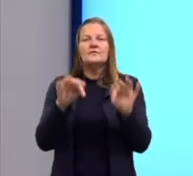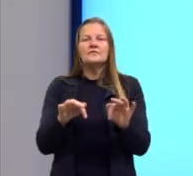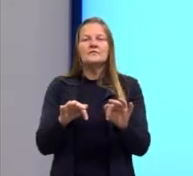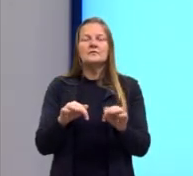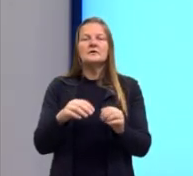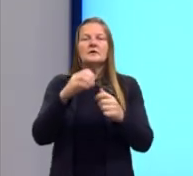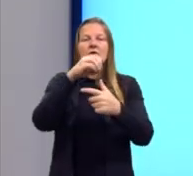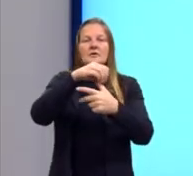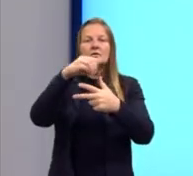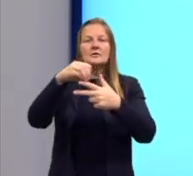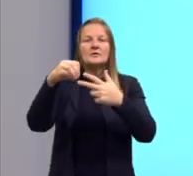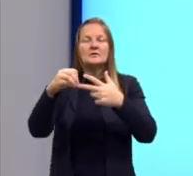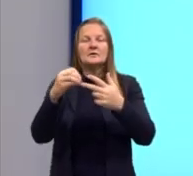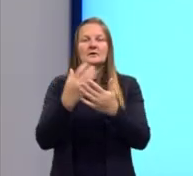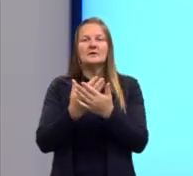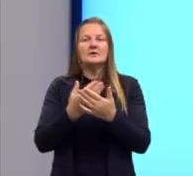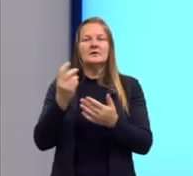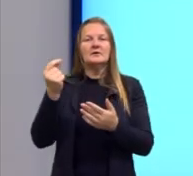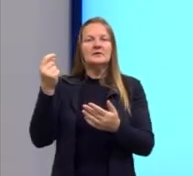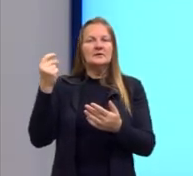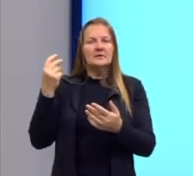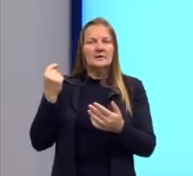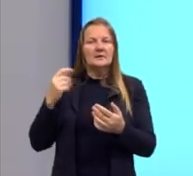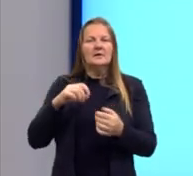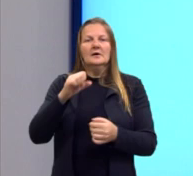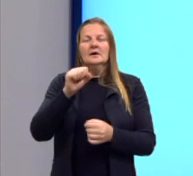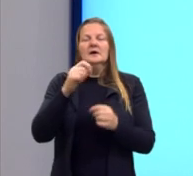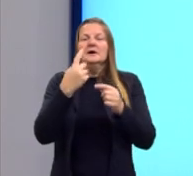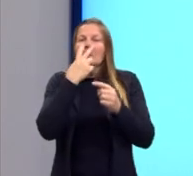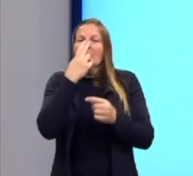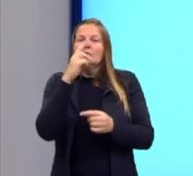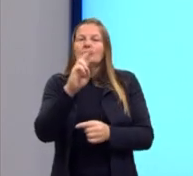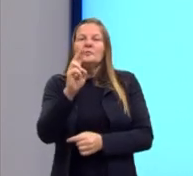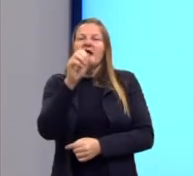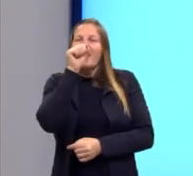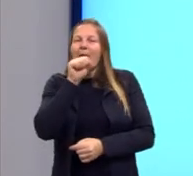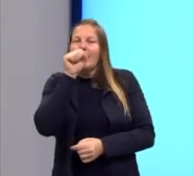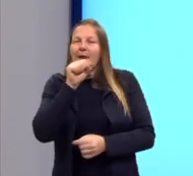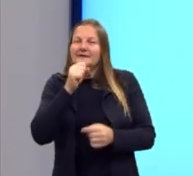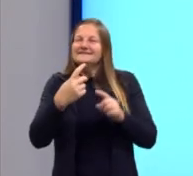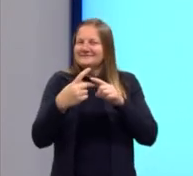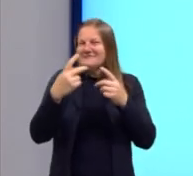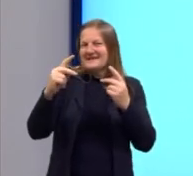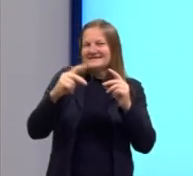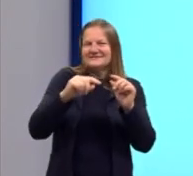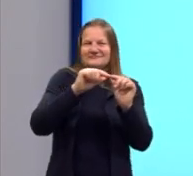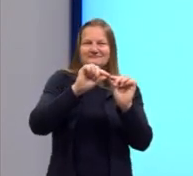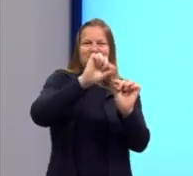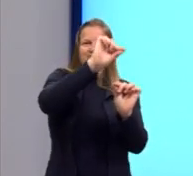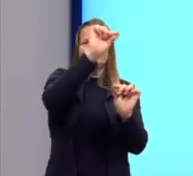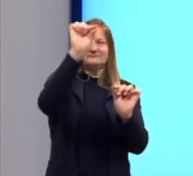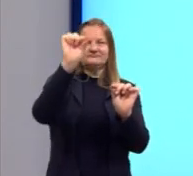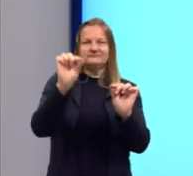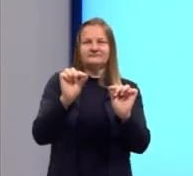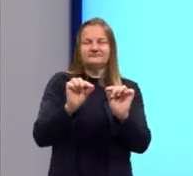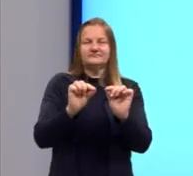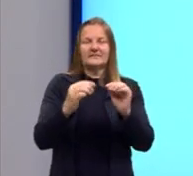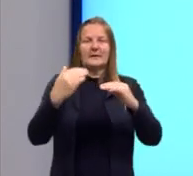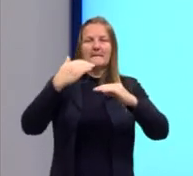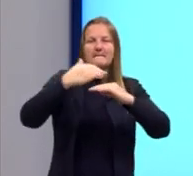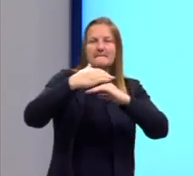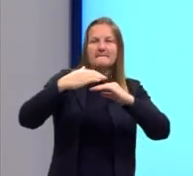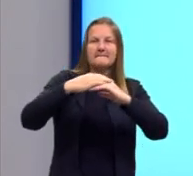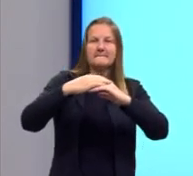que ela questão do Enem que a gente começou na última aula que a questão do sorvete né a gente resolveu ela até a metade a gente resolveu